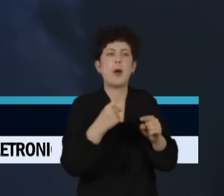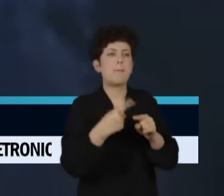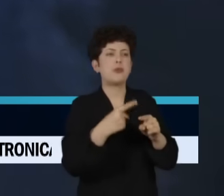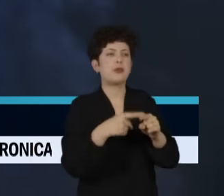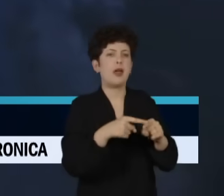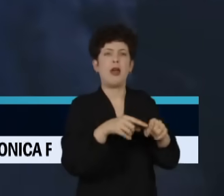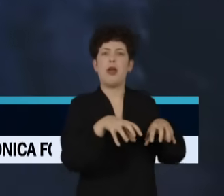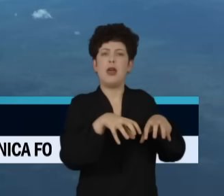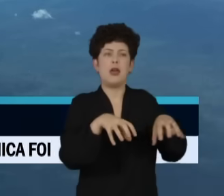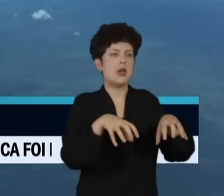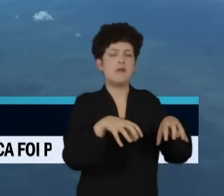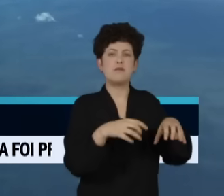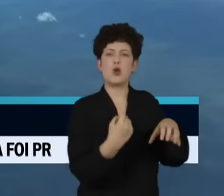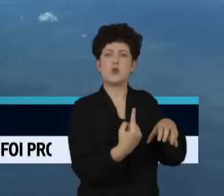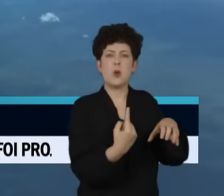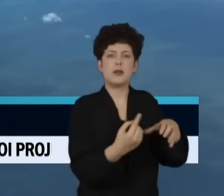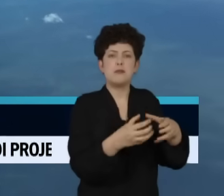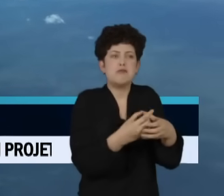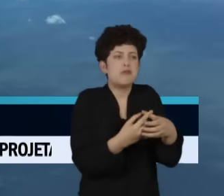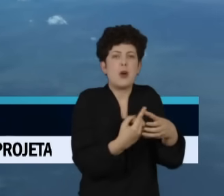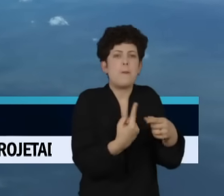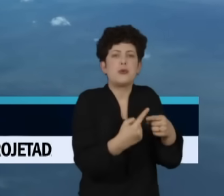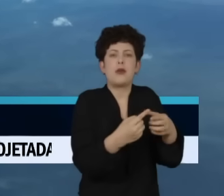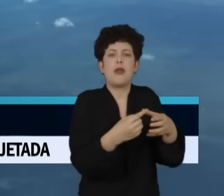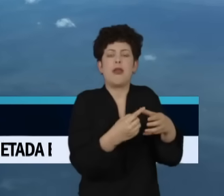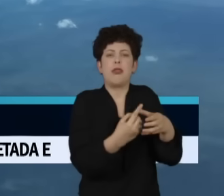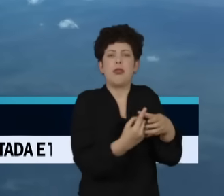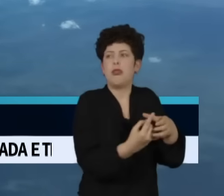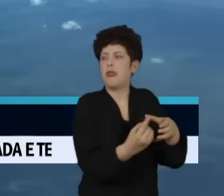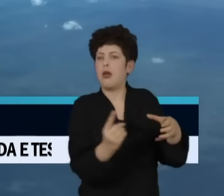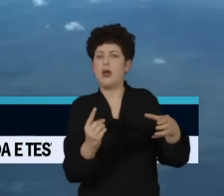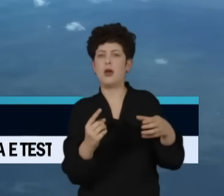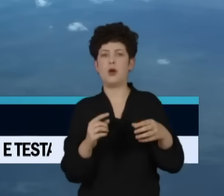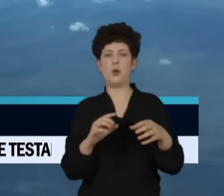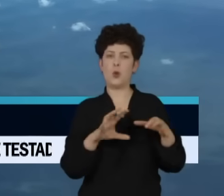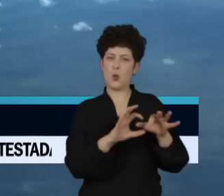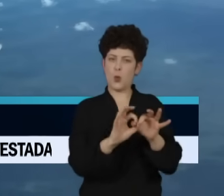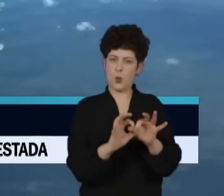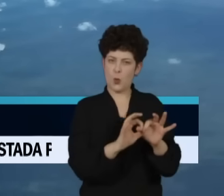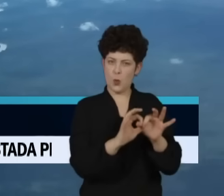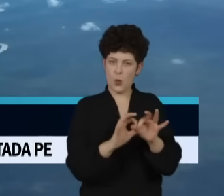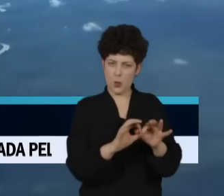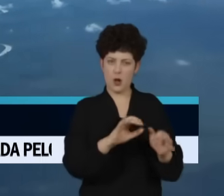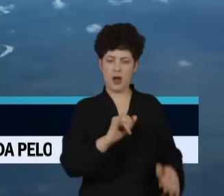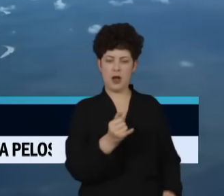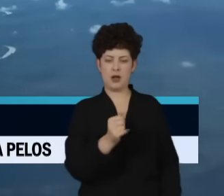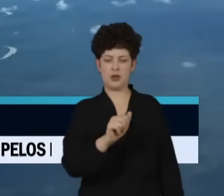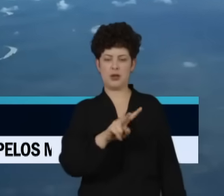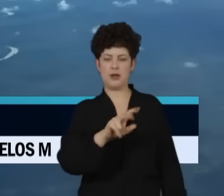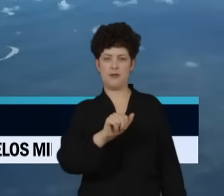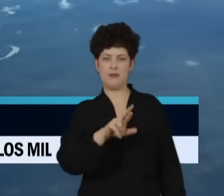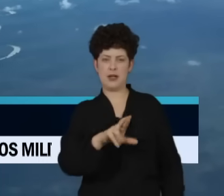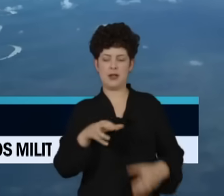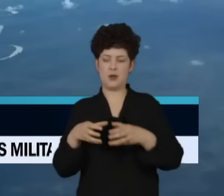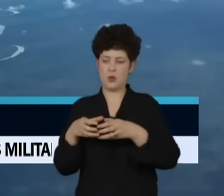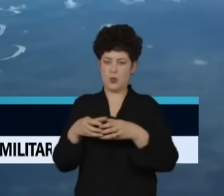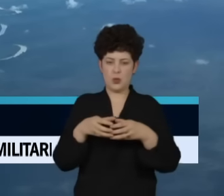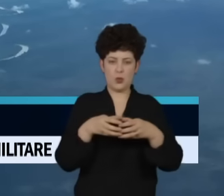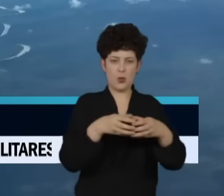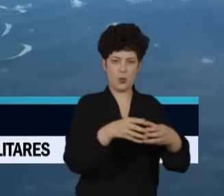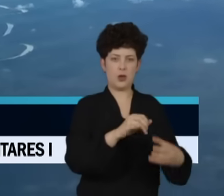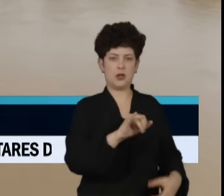a sair do isolamento. A equipe da União dos Povos Indígenas do Javari deve chegar às margens do rio